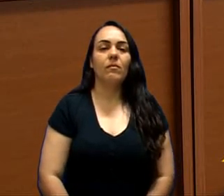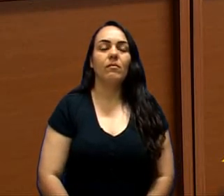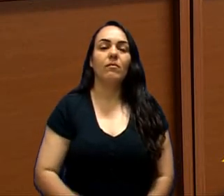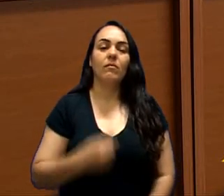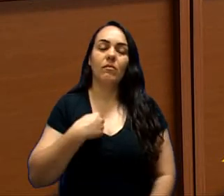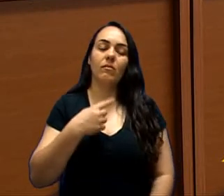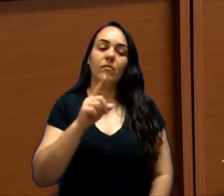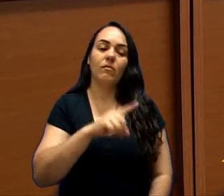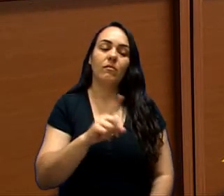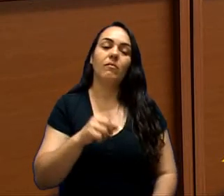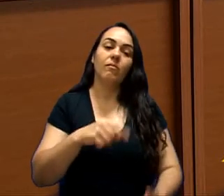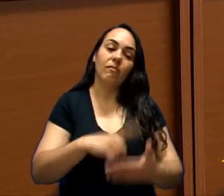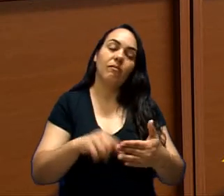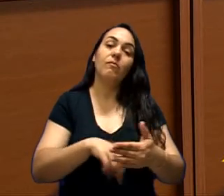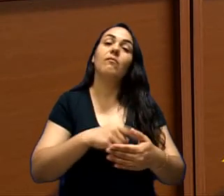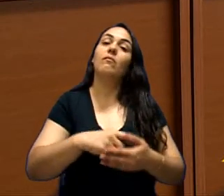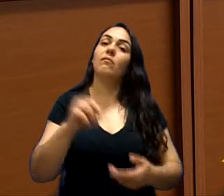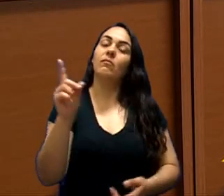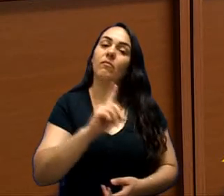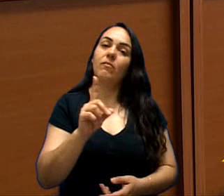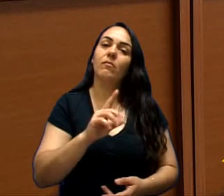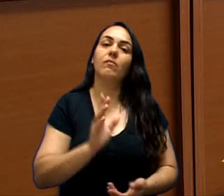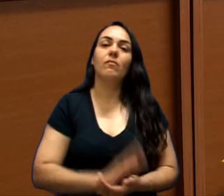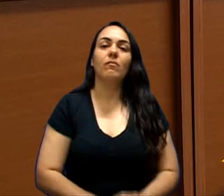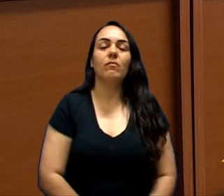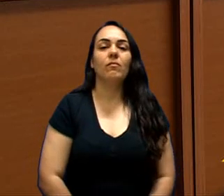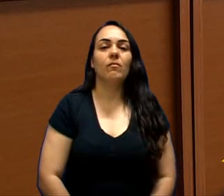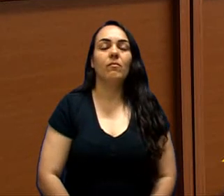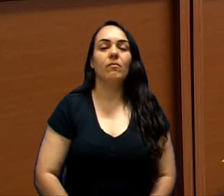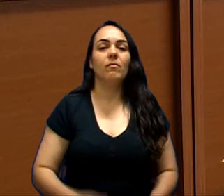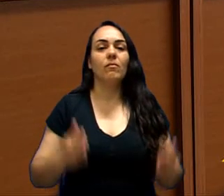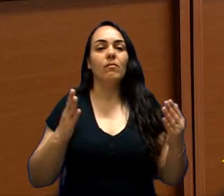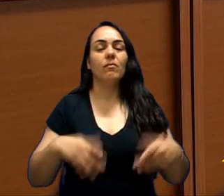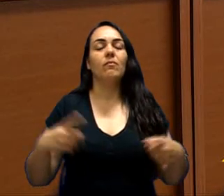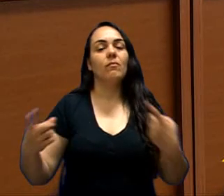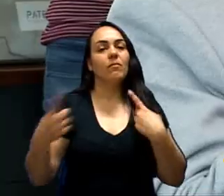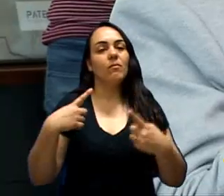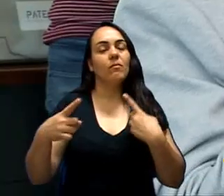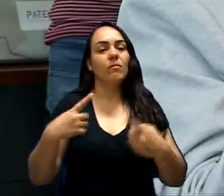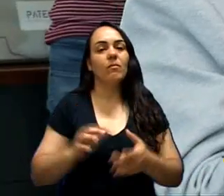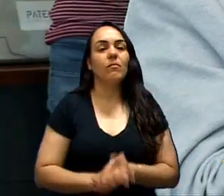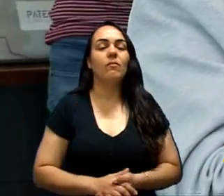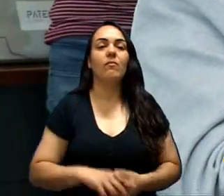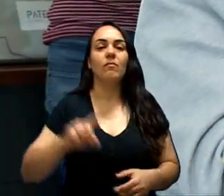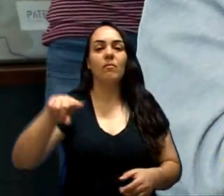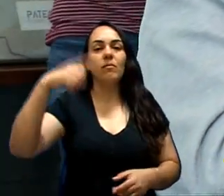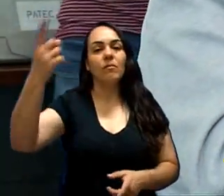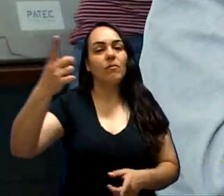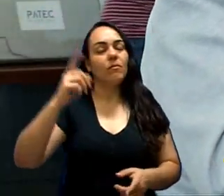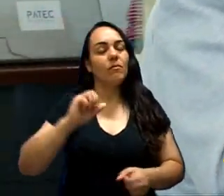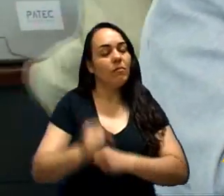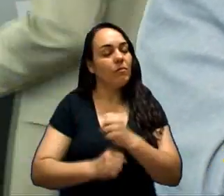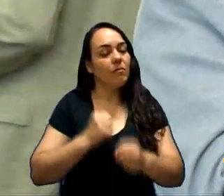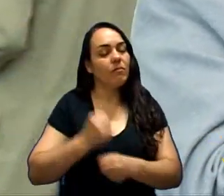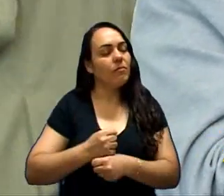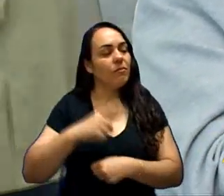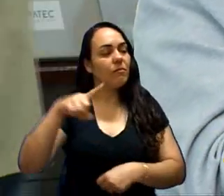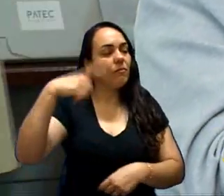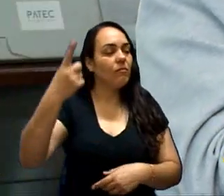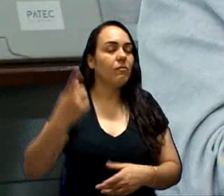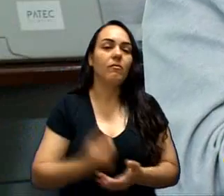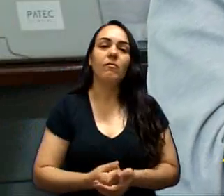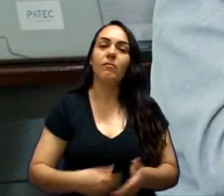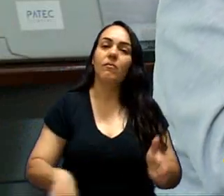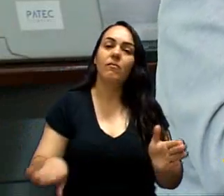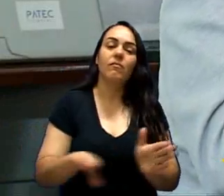Voto não, senhor presidente. Encerrada a discussão. A próxima legislatura pode votar, acho que quem